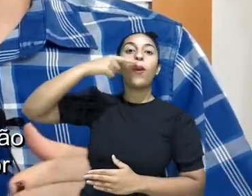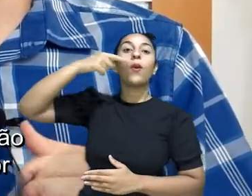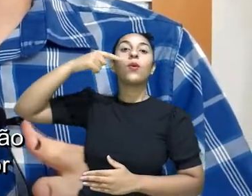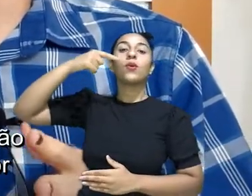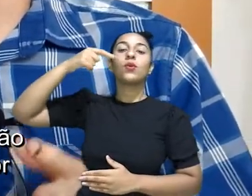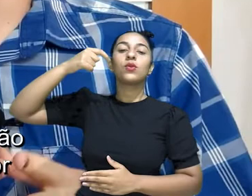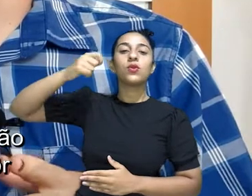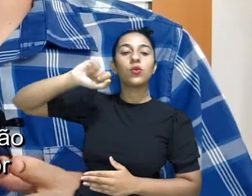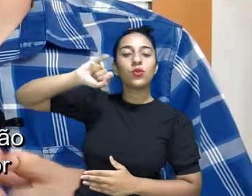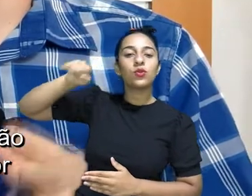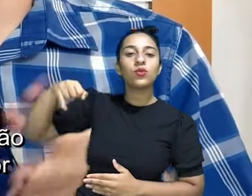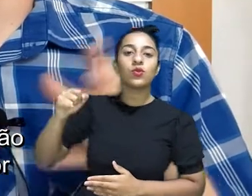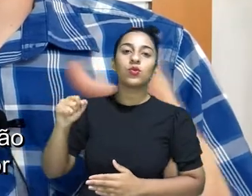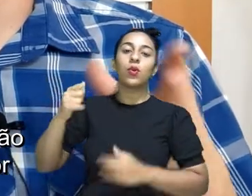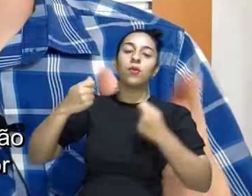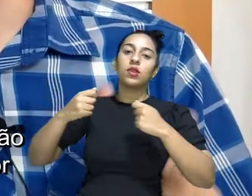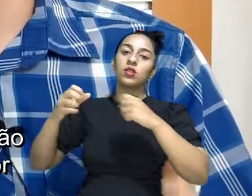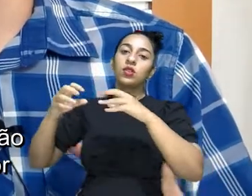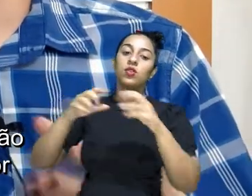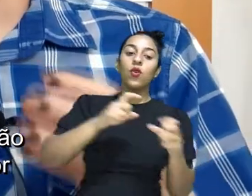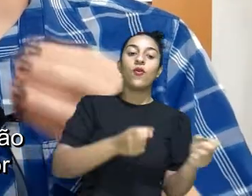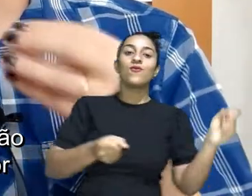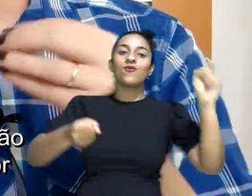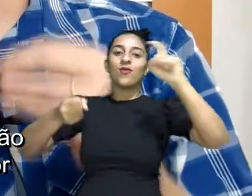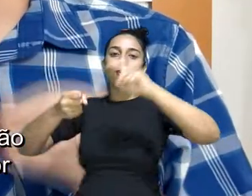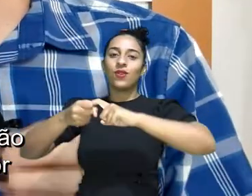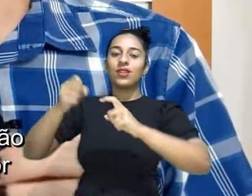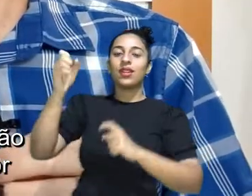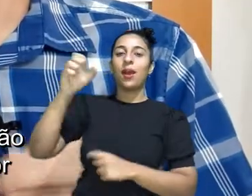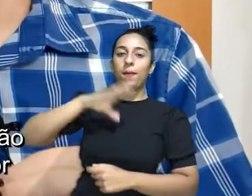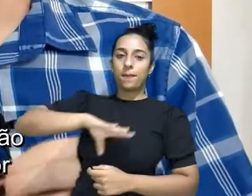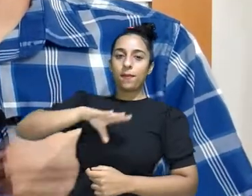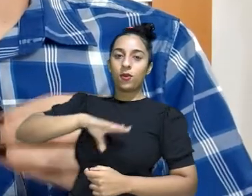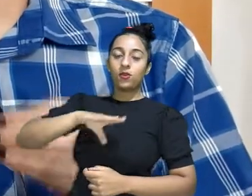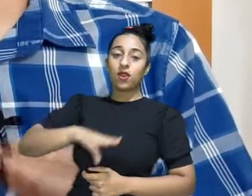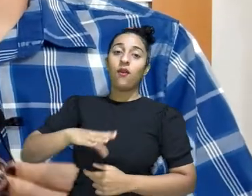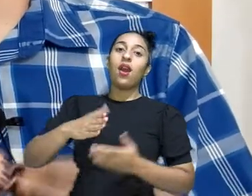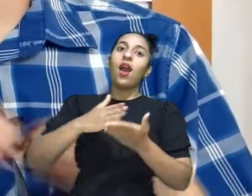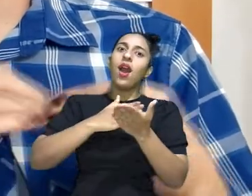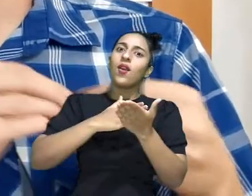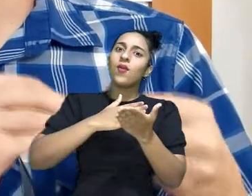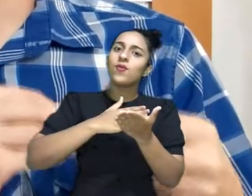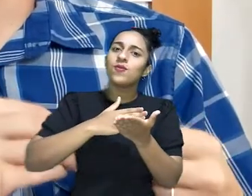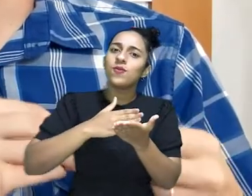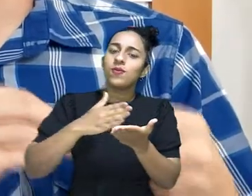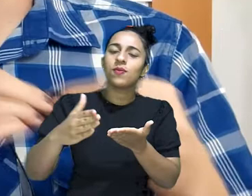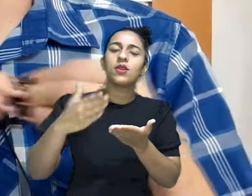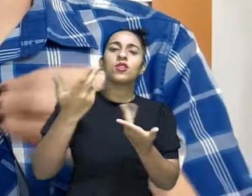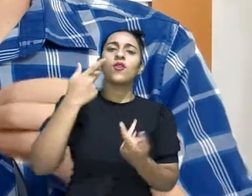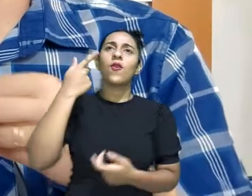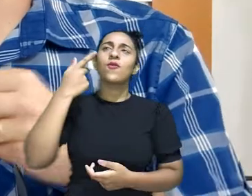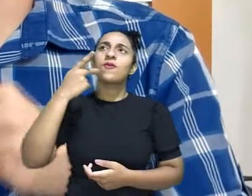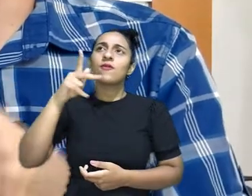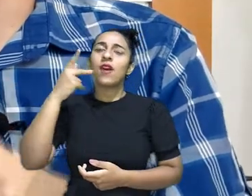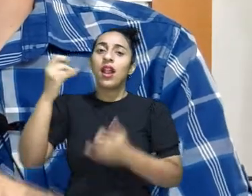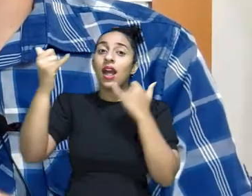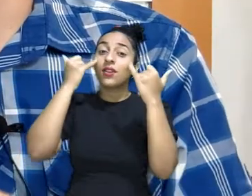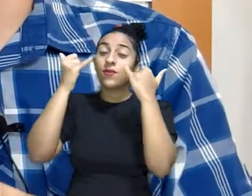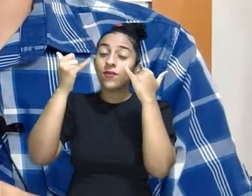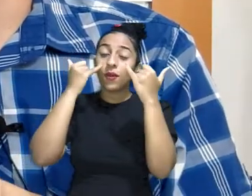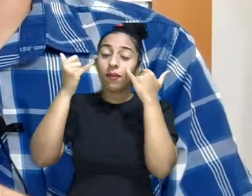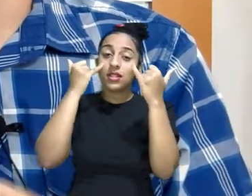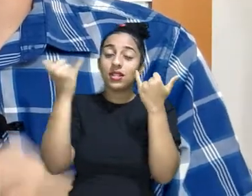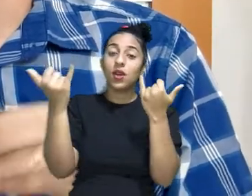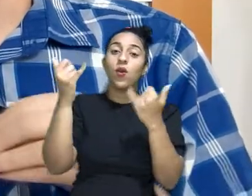se iniciou um processo de elaboração de uma constituição e surgiu um rumor de que Portugal EA tentar